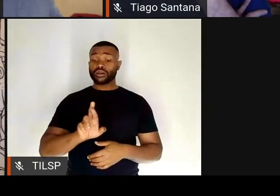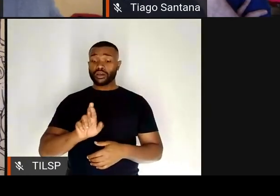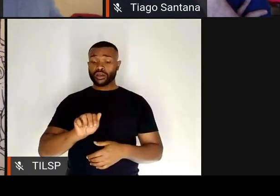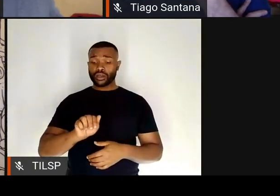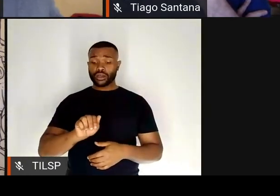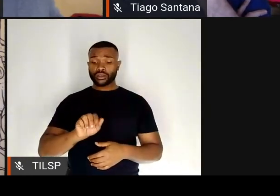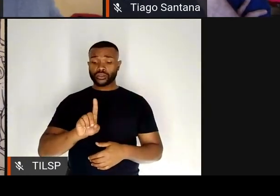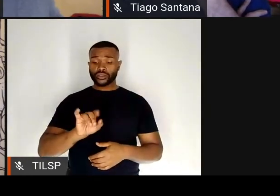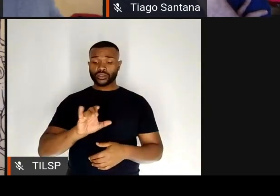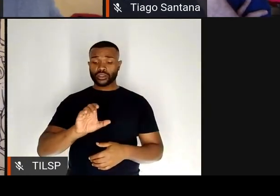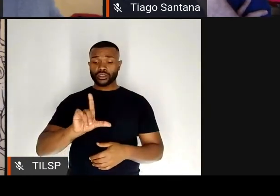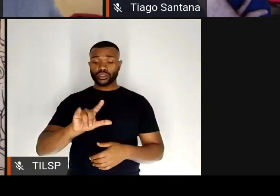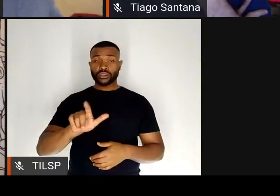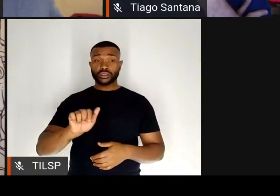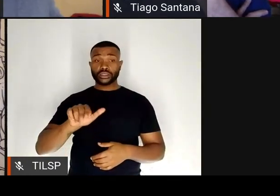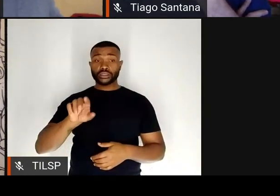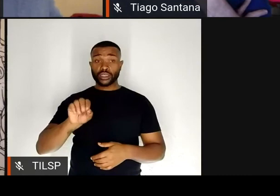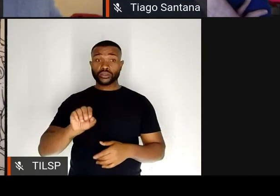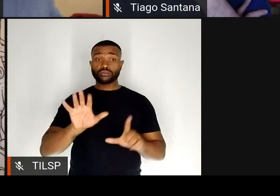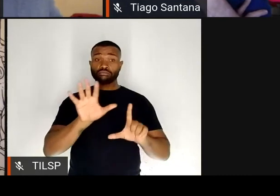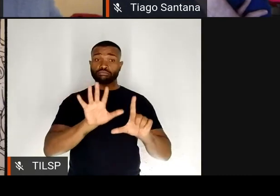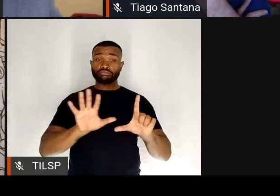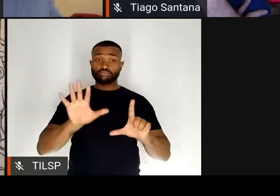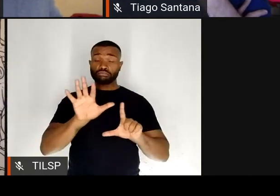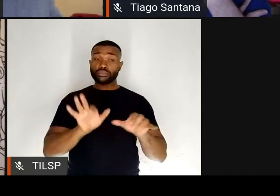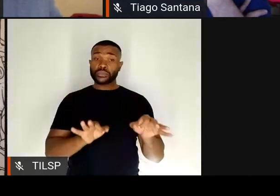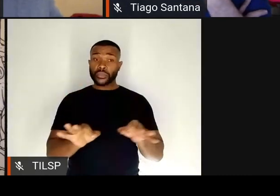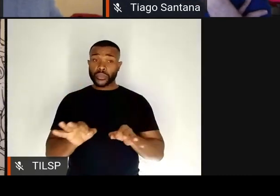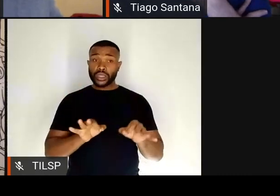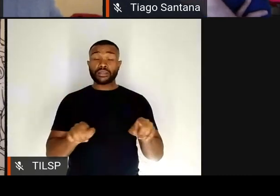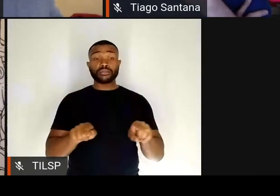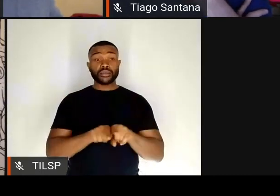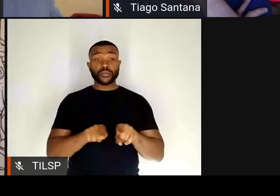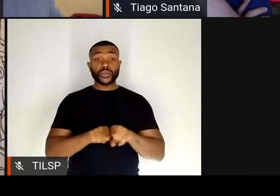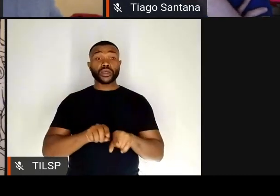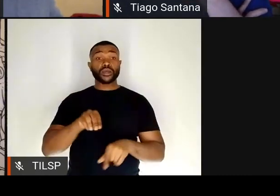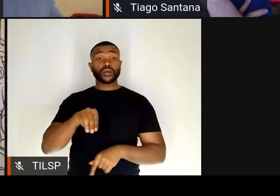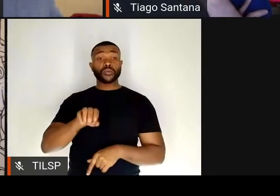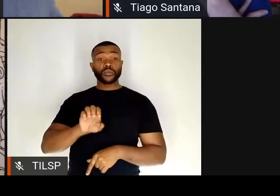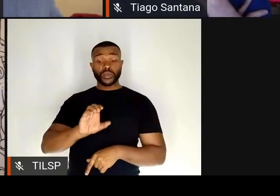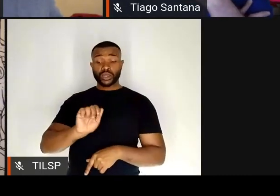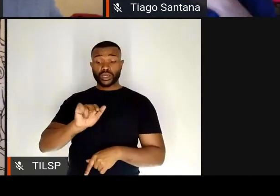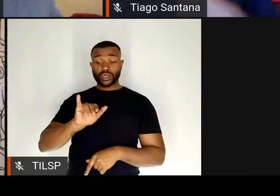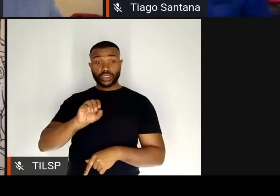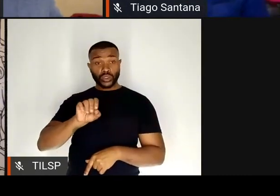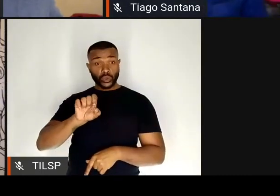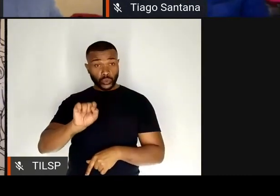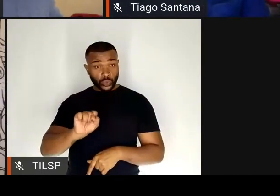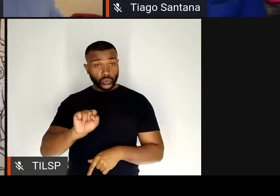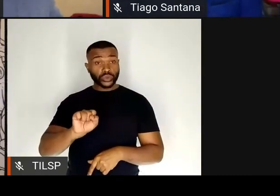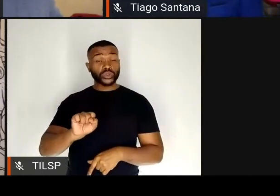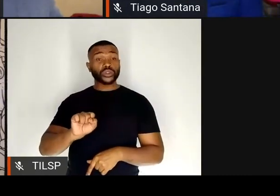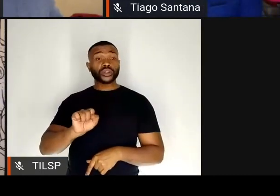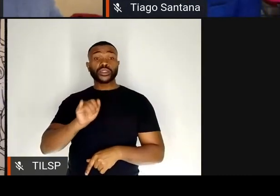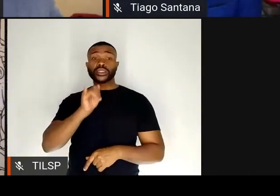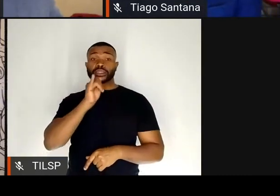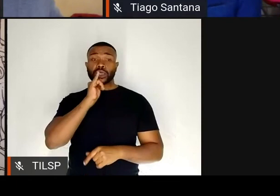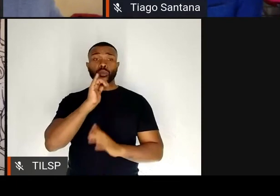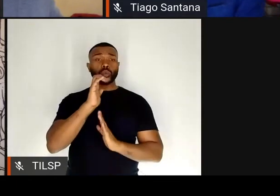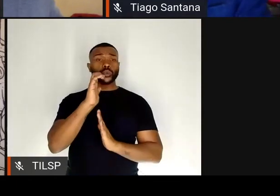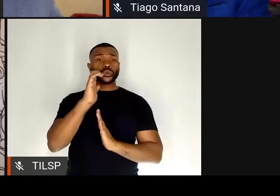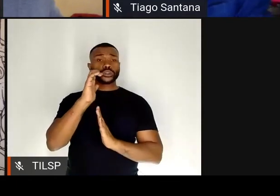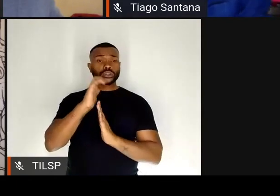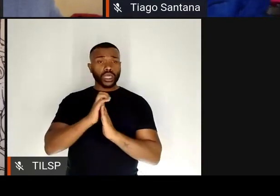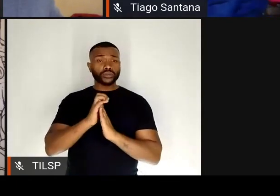produção de imagens por meios automatizados e mecânicos para finalidades variadas, né? Quer dizer, o Estado não se coloca essa